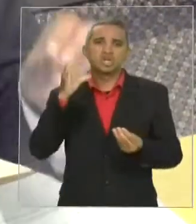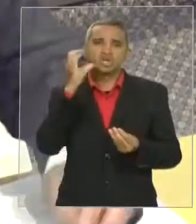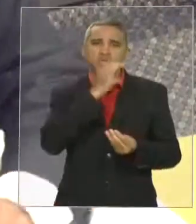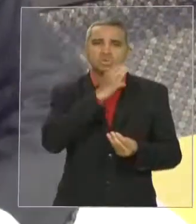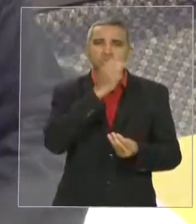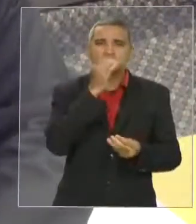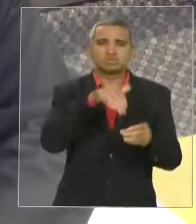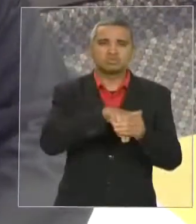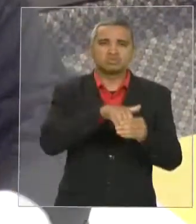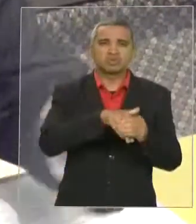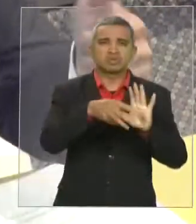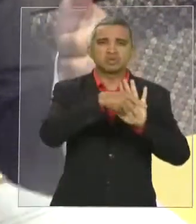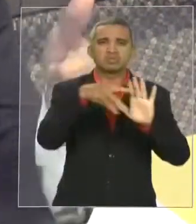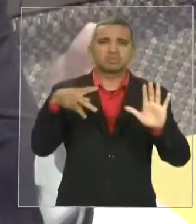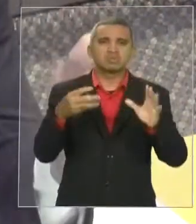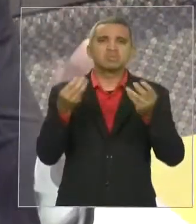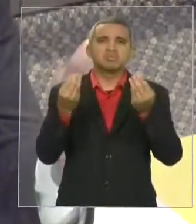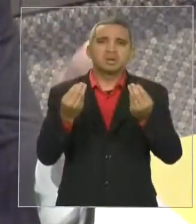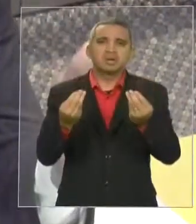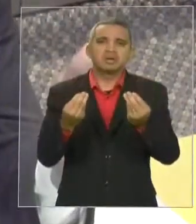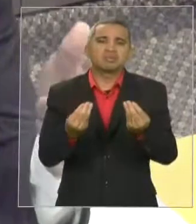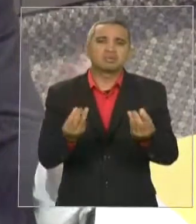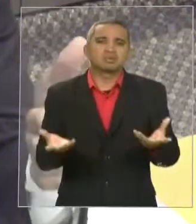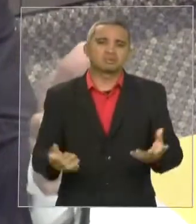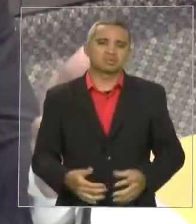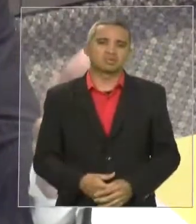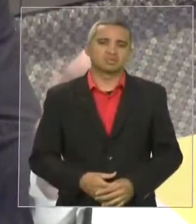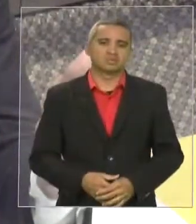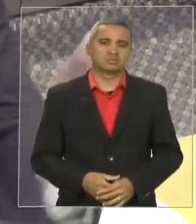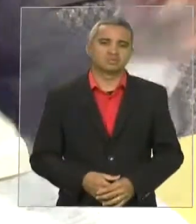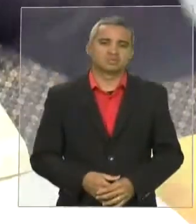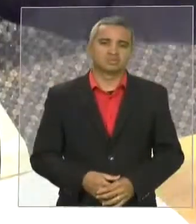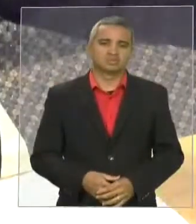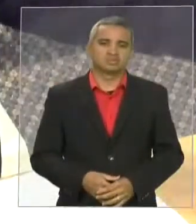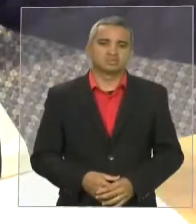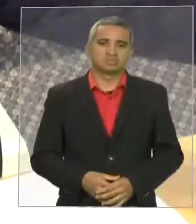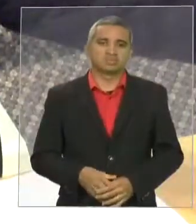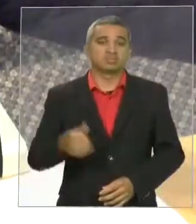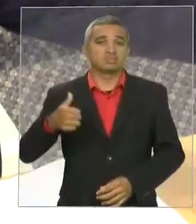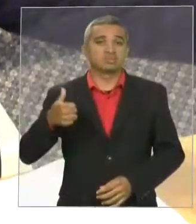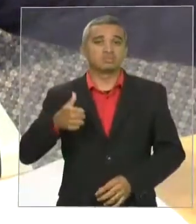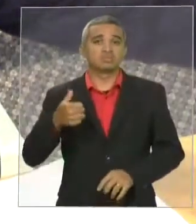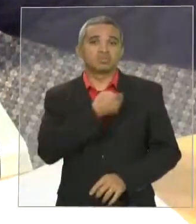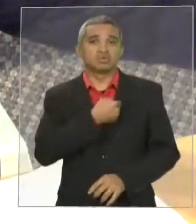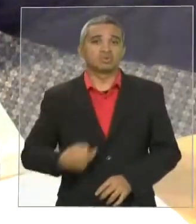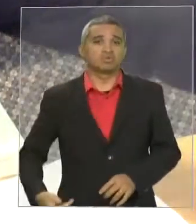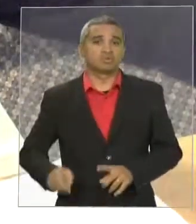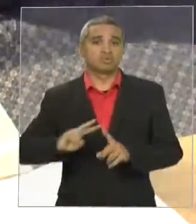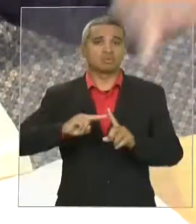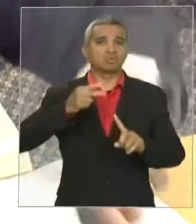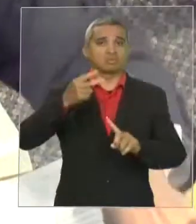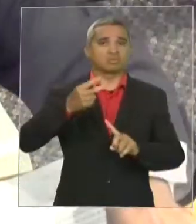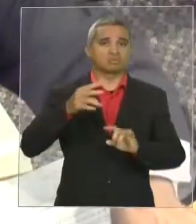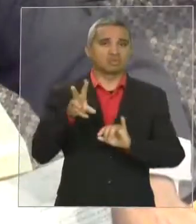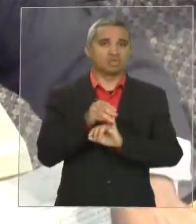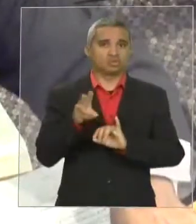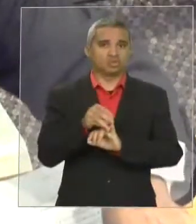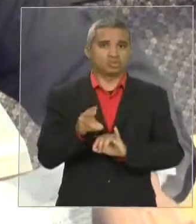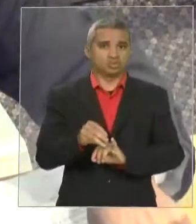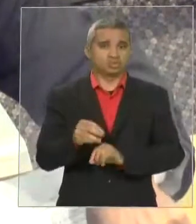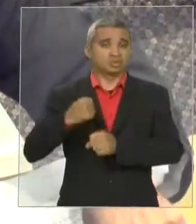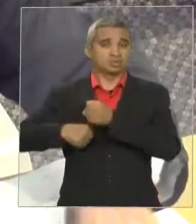emergência do governo do Estado em fazer isso? Primeiro que o governo aumentou os impostos. Aumentou os impostos do ano passado, a tributação a partir